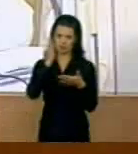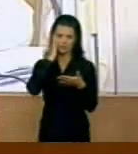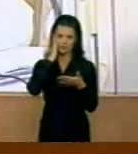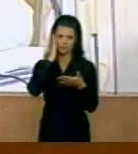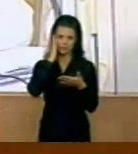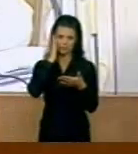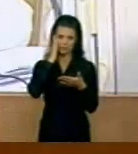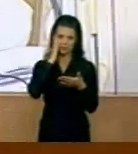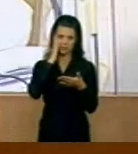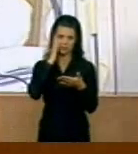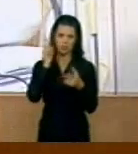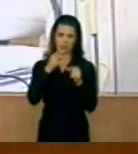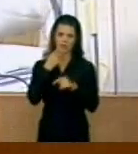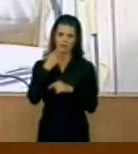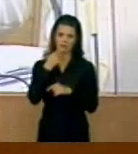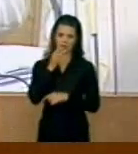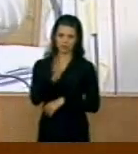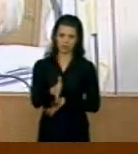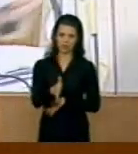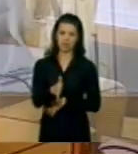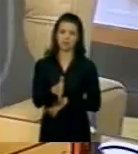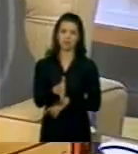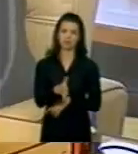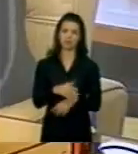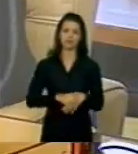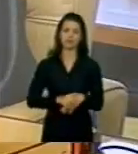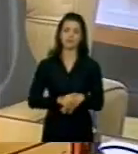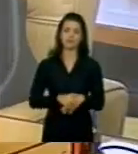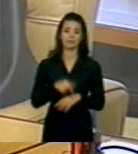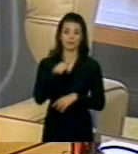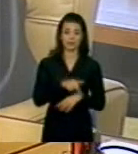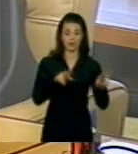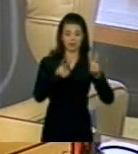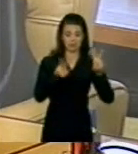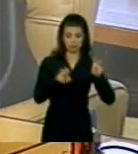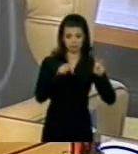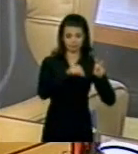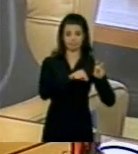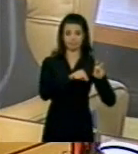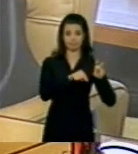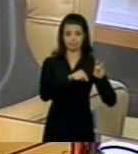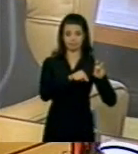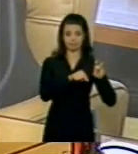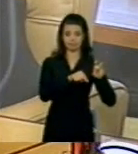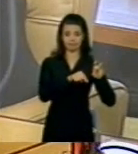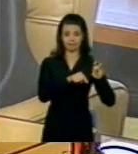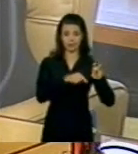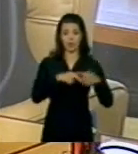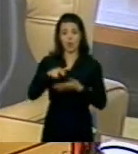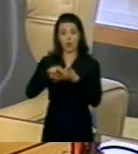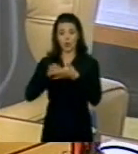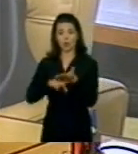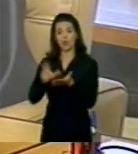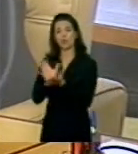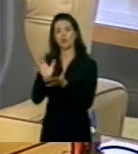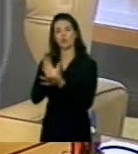que mencionarei em seguida, encontra eco essa concepção restritiva no relatório elaborado pela Comissão